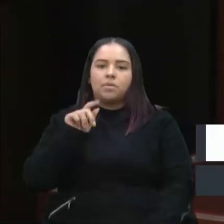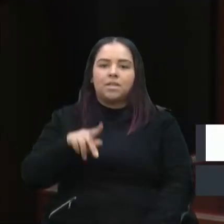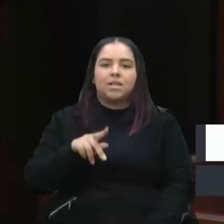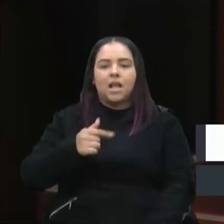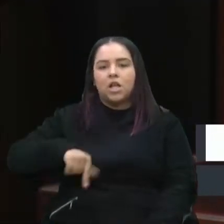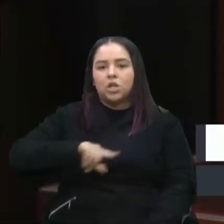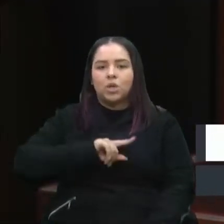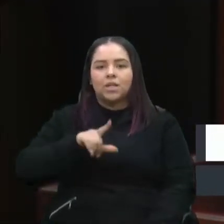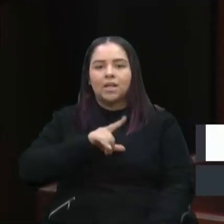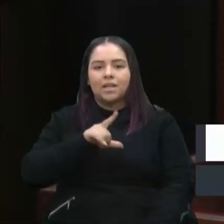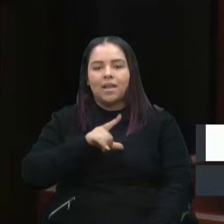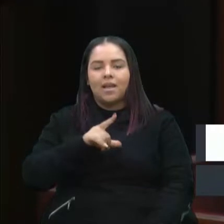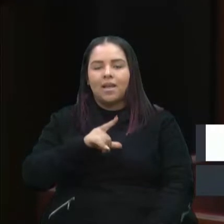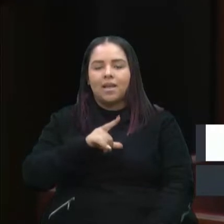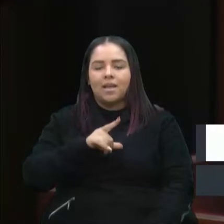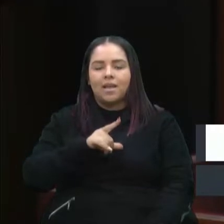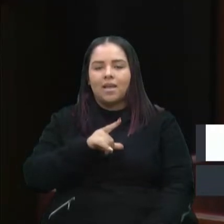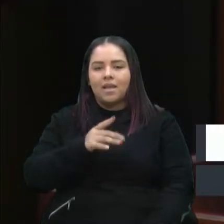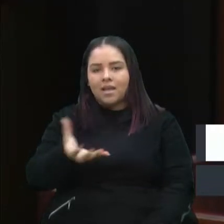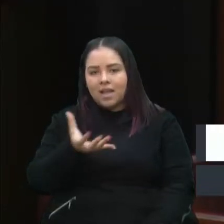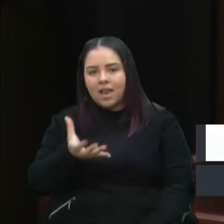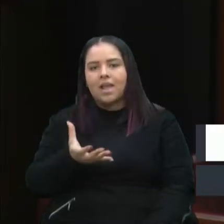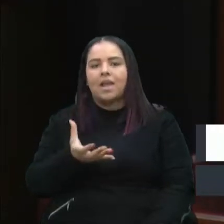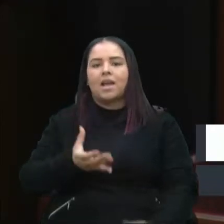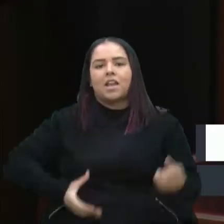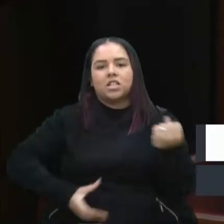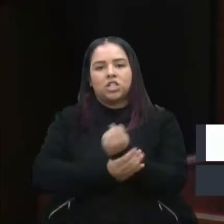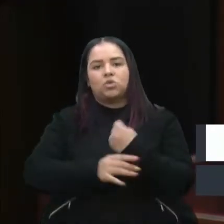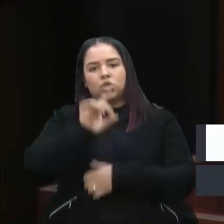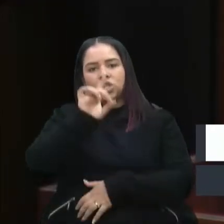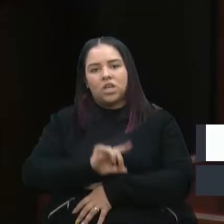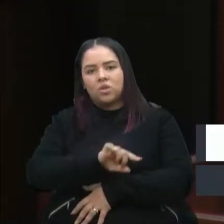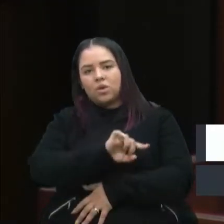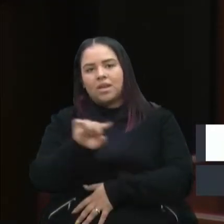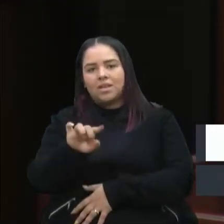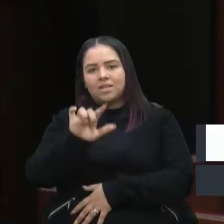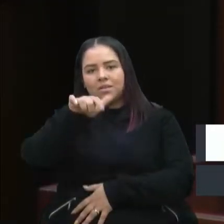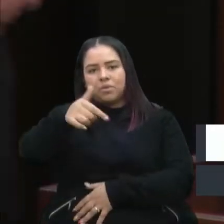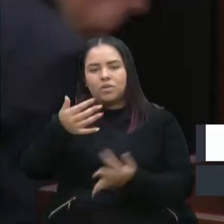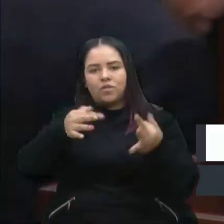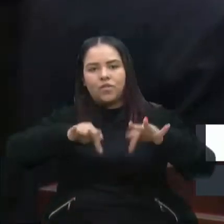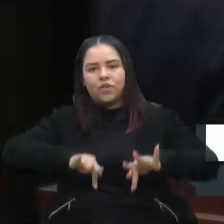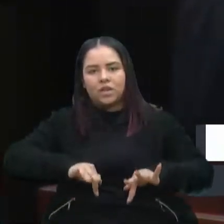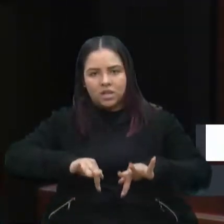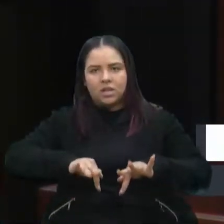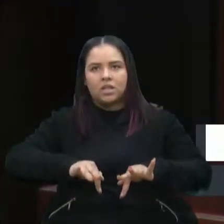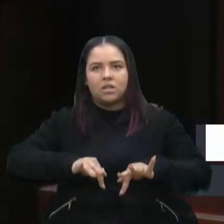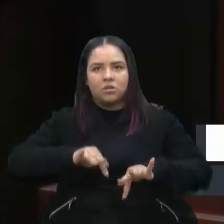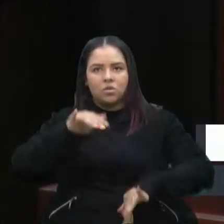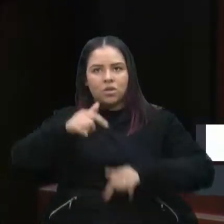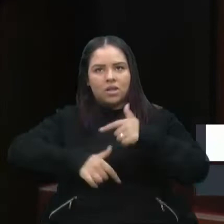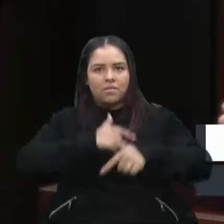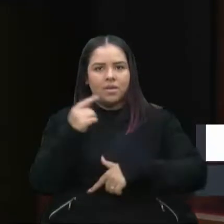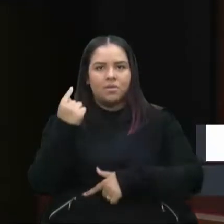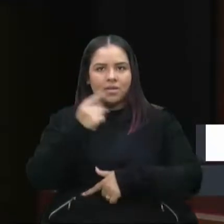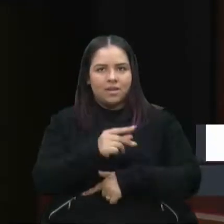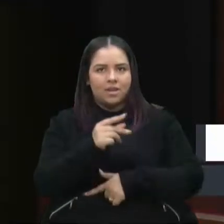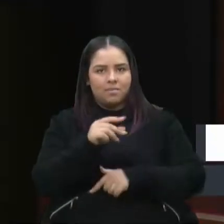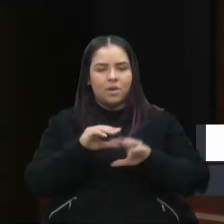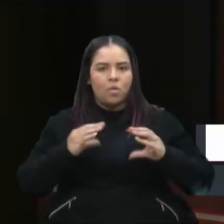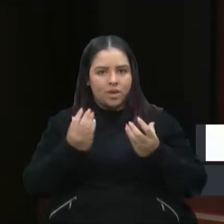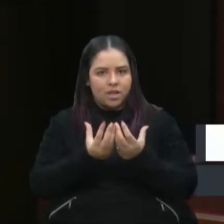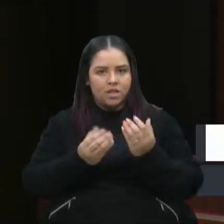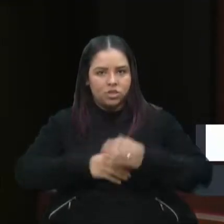gente quer garantir para eles os direitos que eles merecem quando eles terminarem a sua prestação de serviço para a